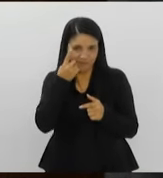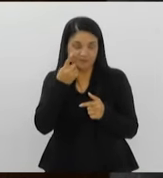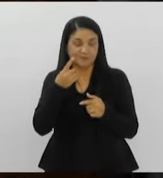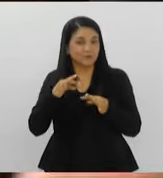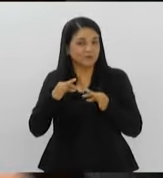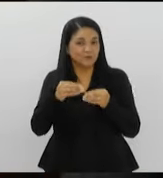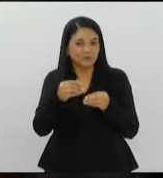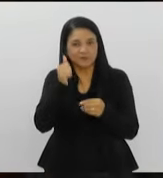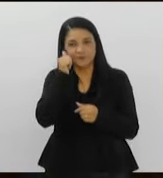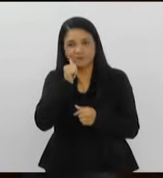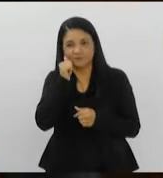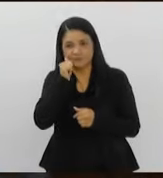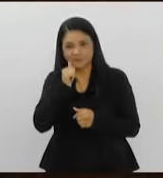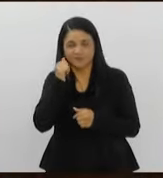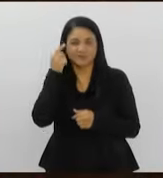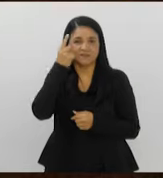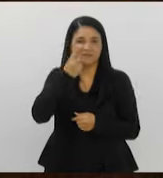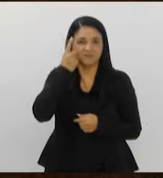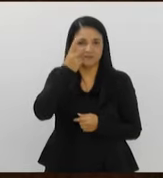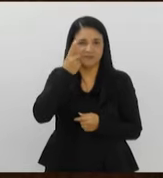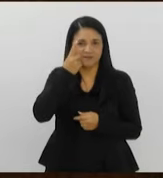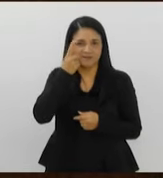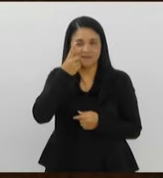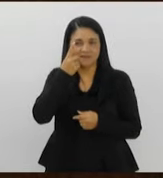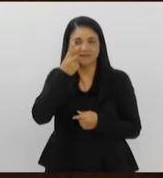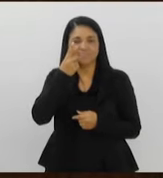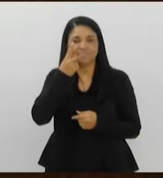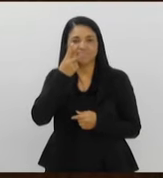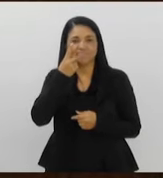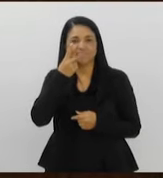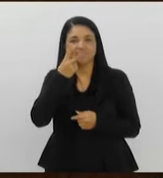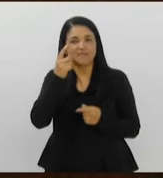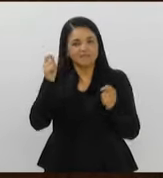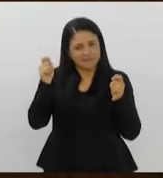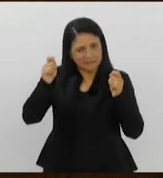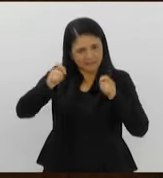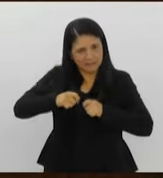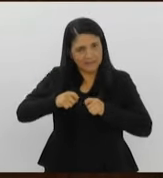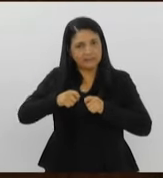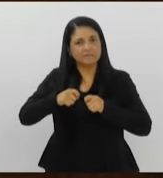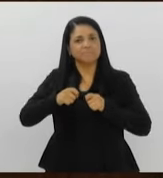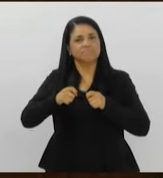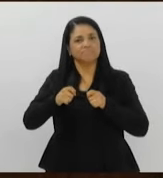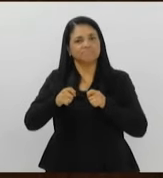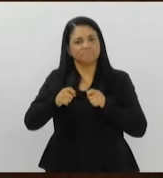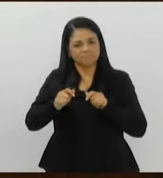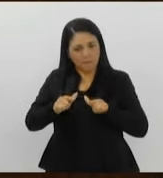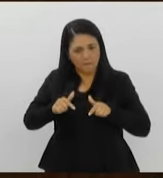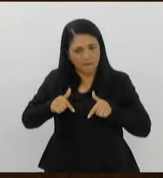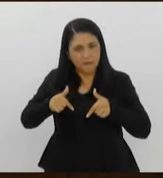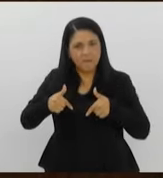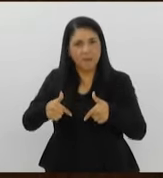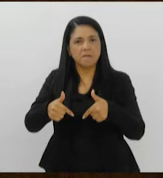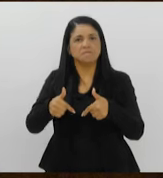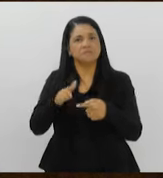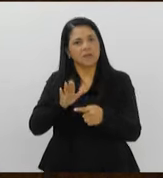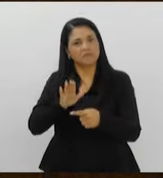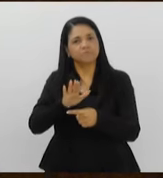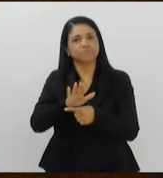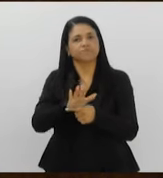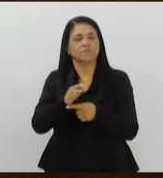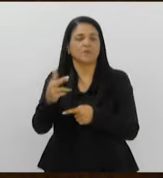mulheres deputadas têm, sem sombra de dúvidas, competência de sobra para poder contribuir